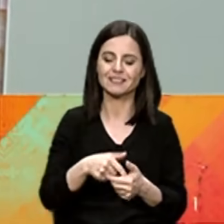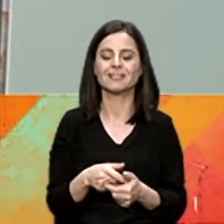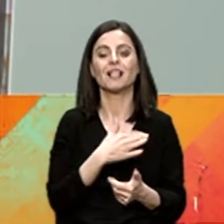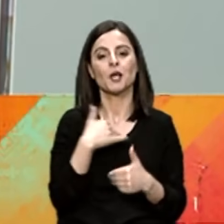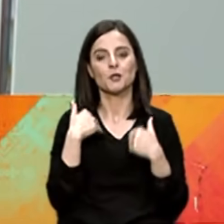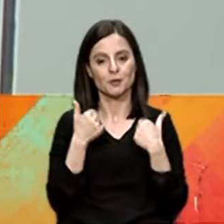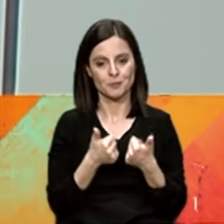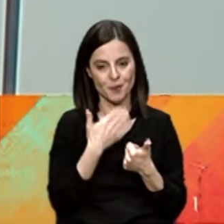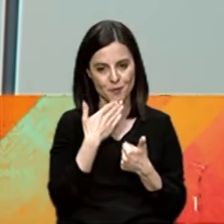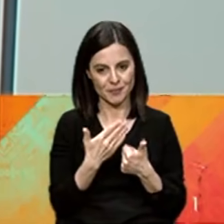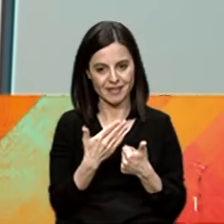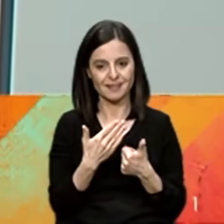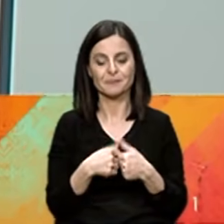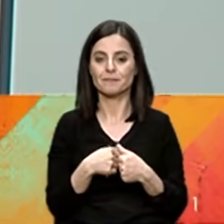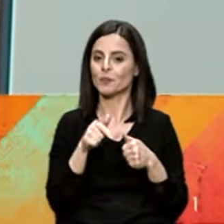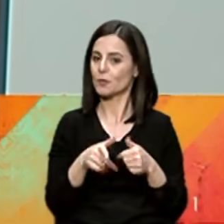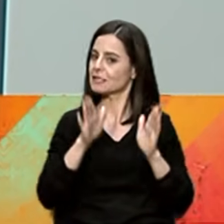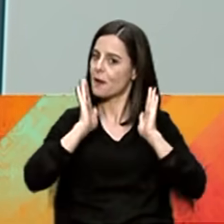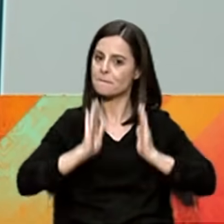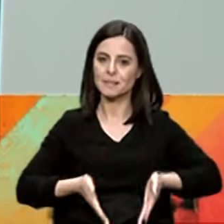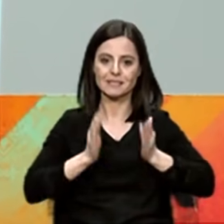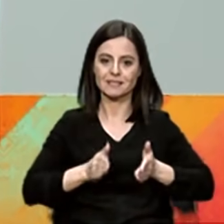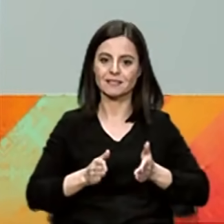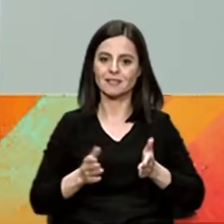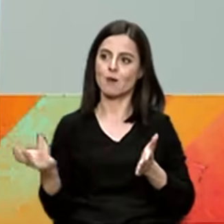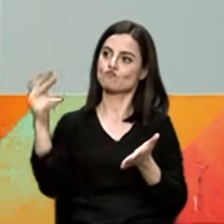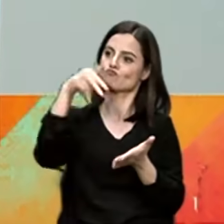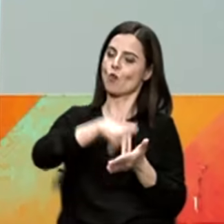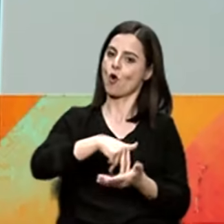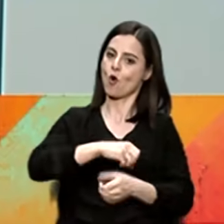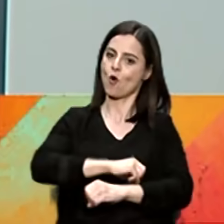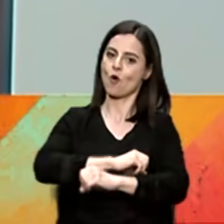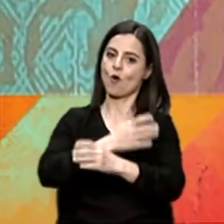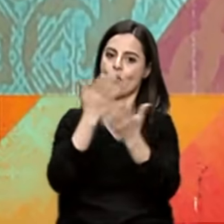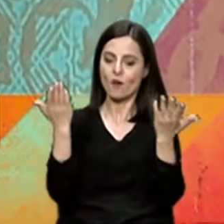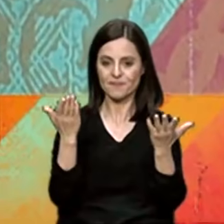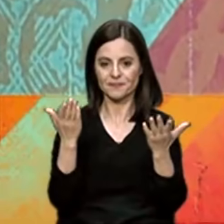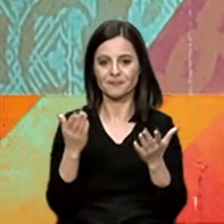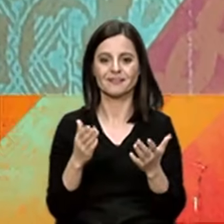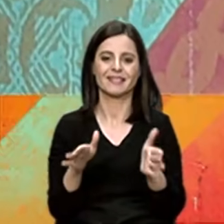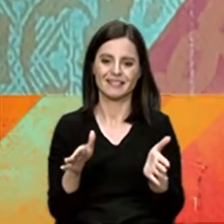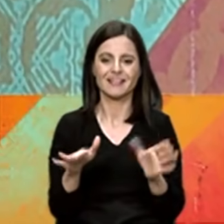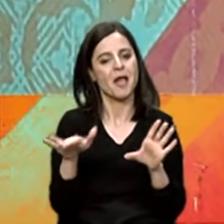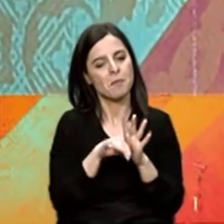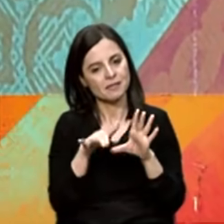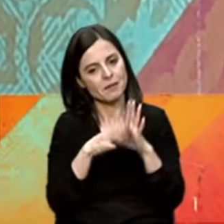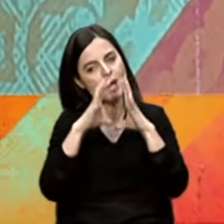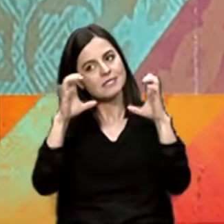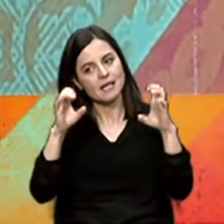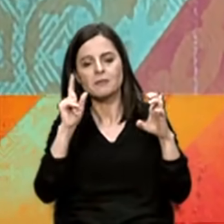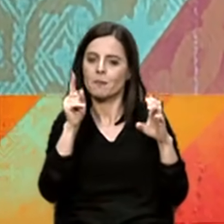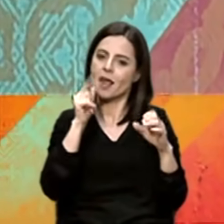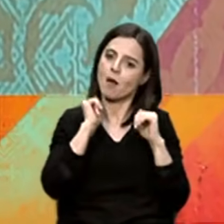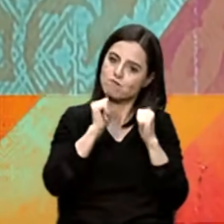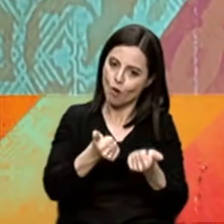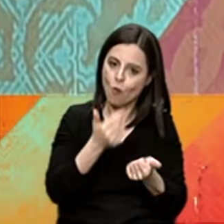bem? Obrigada! Hoje tinha que ser, tinhas que entrar assim em grande, um grande xarã. Não é que a participação via Skype não fosse